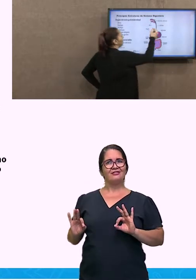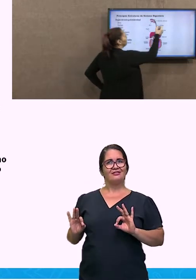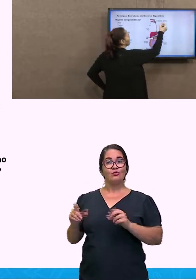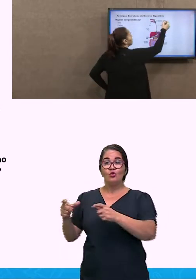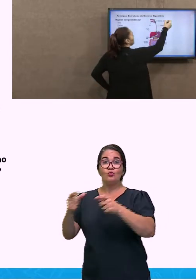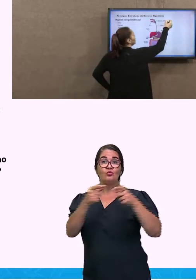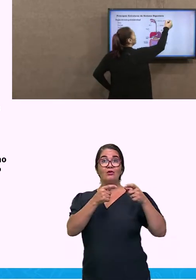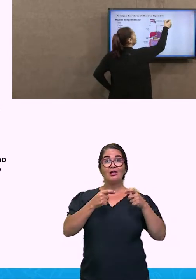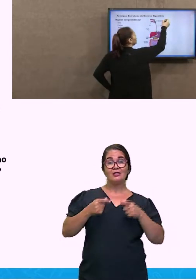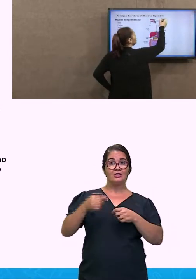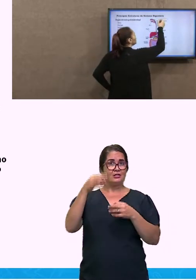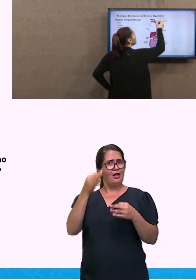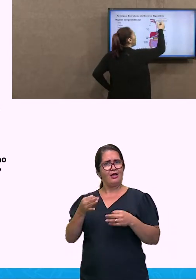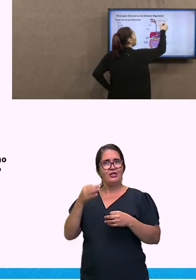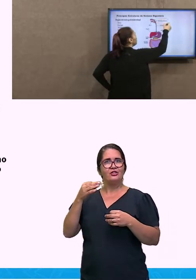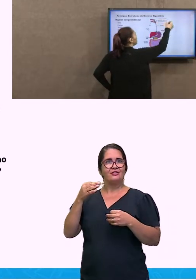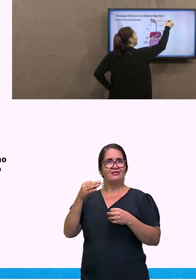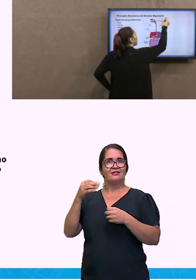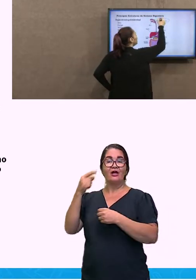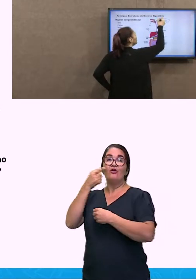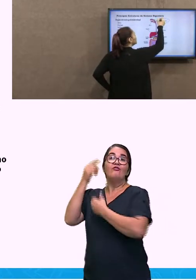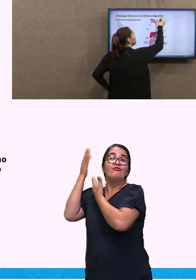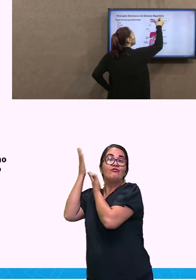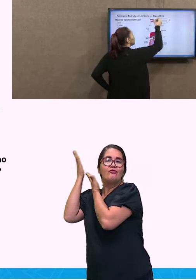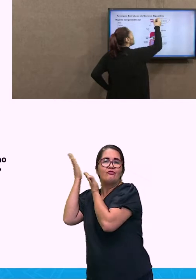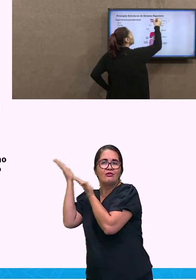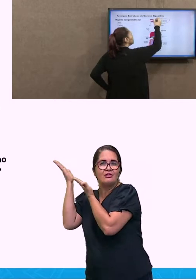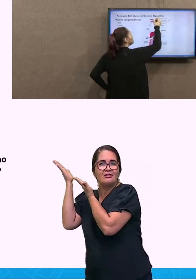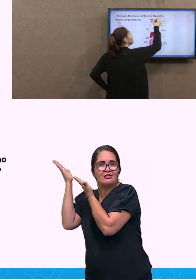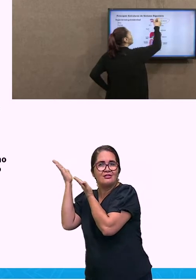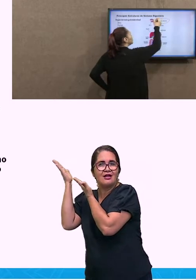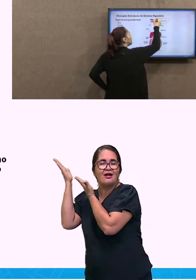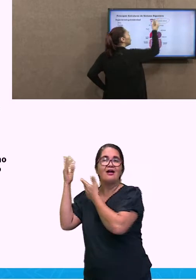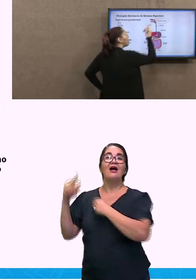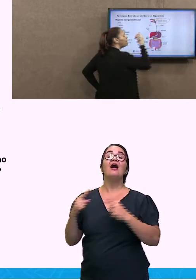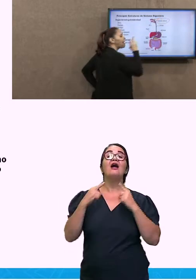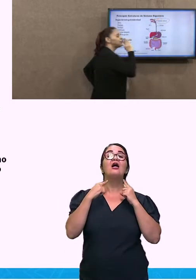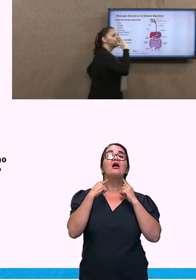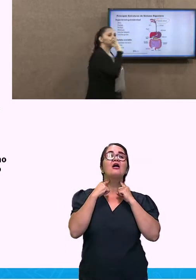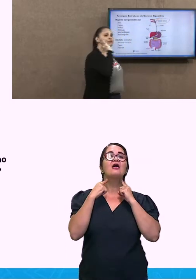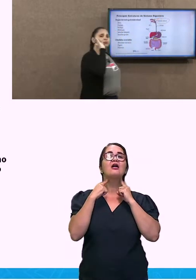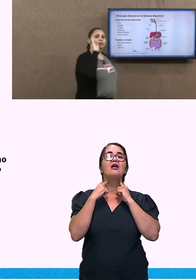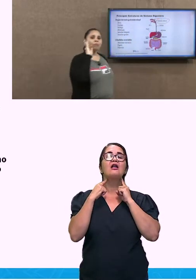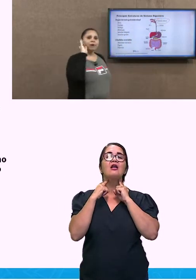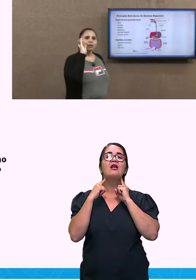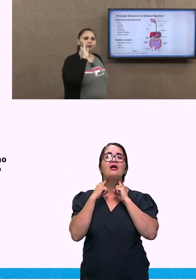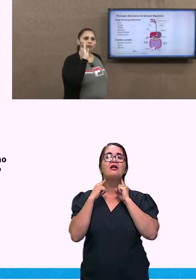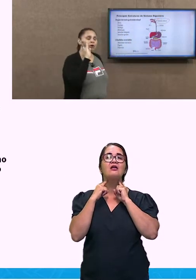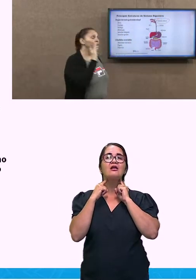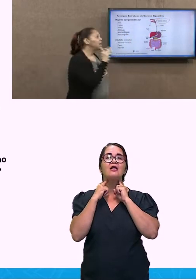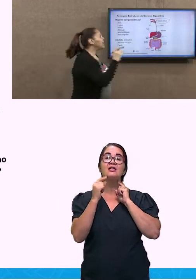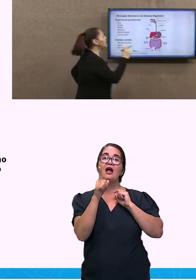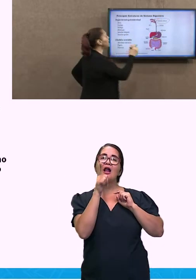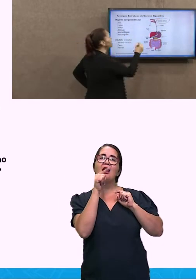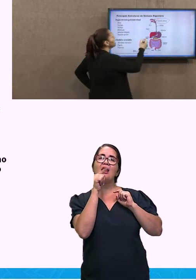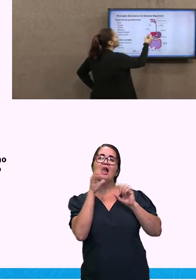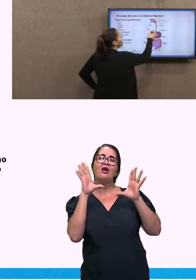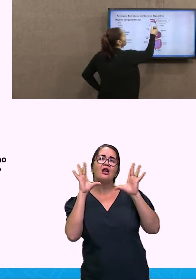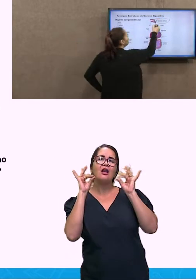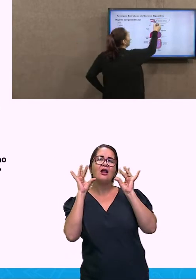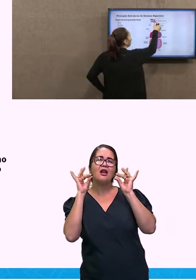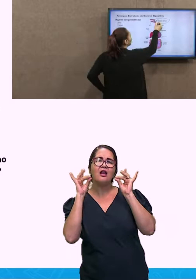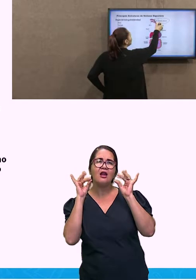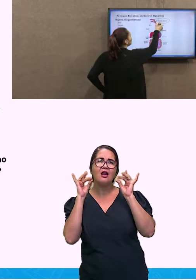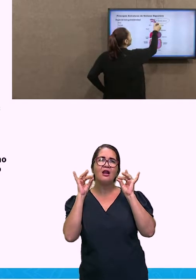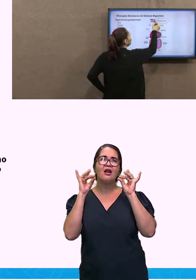aqui, ó, glândulas salivares, que elas estão na parte superior e